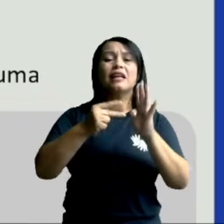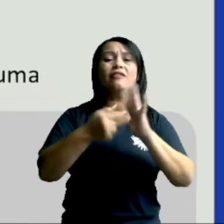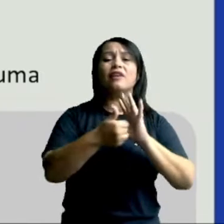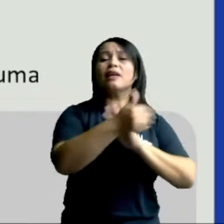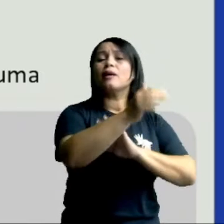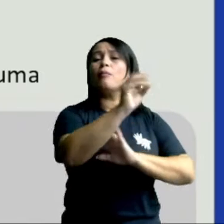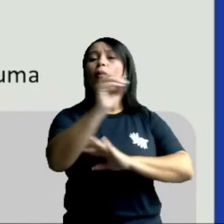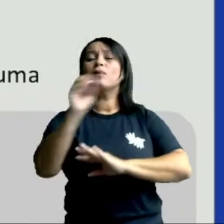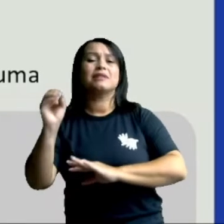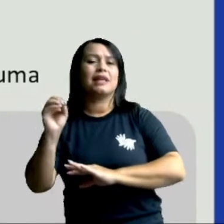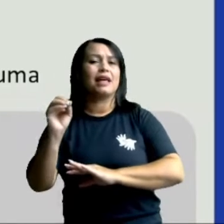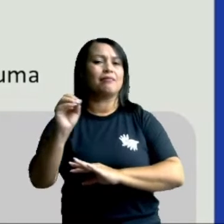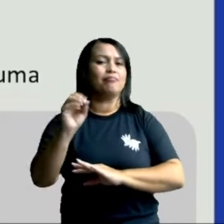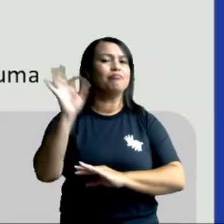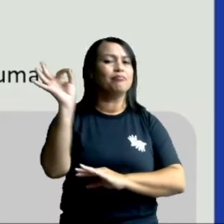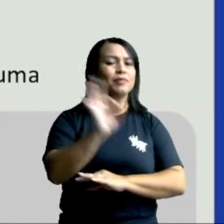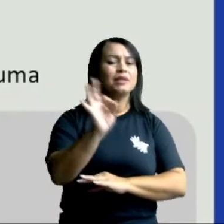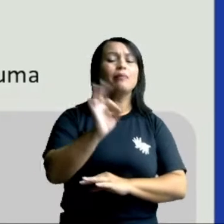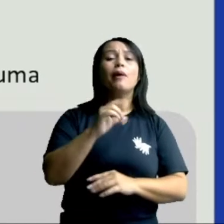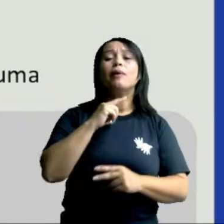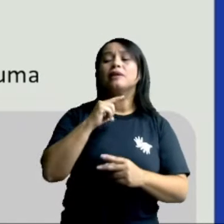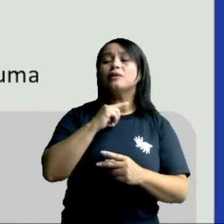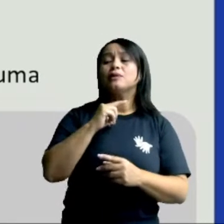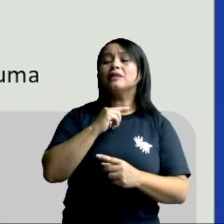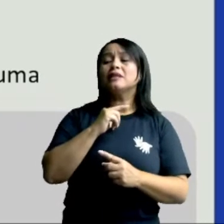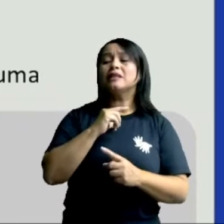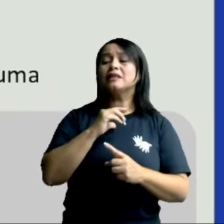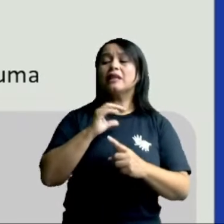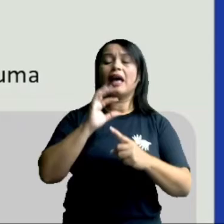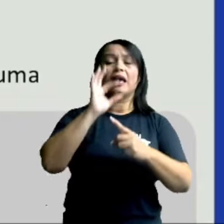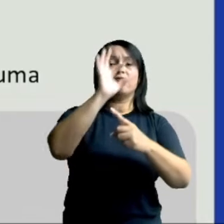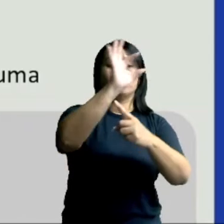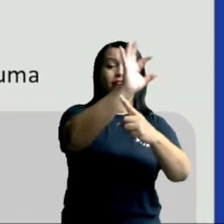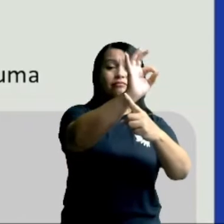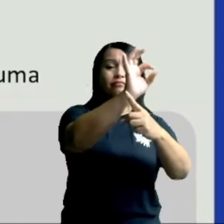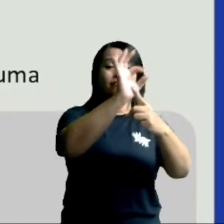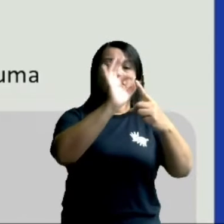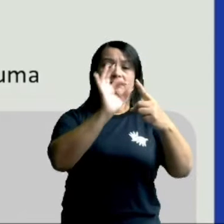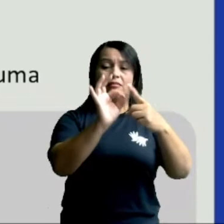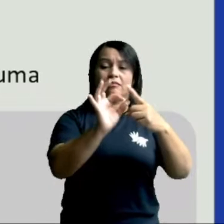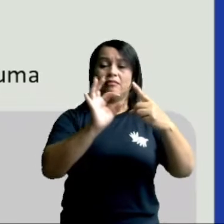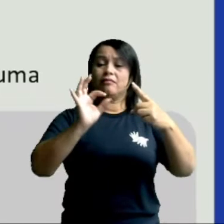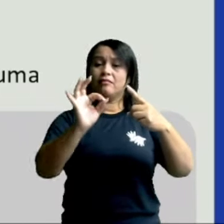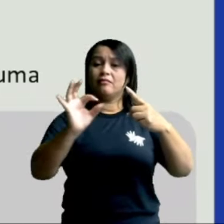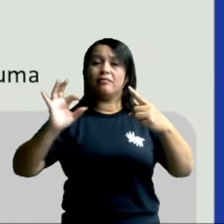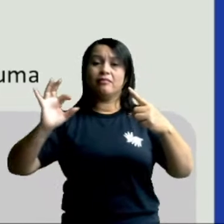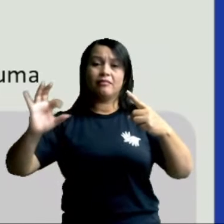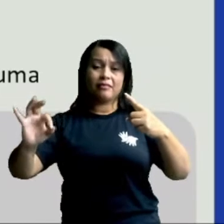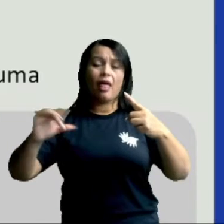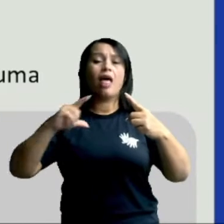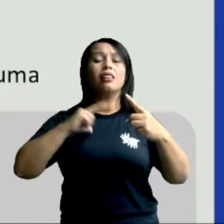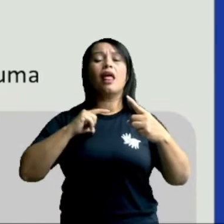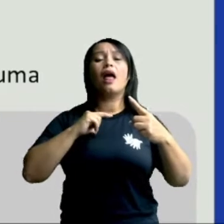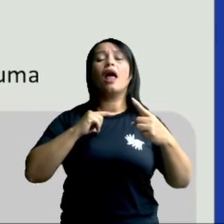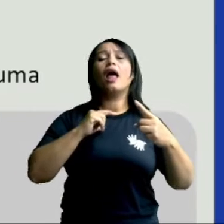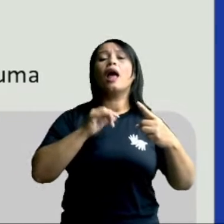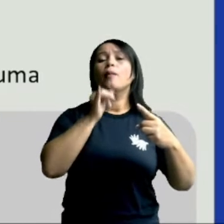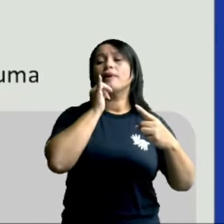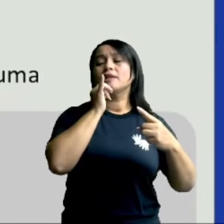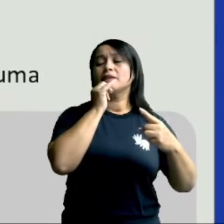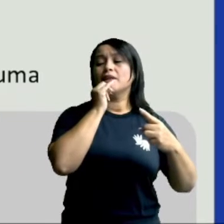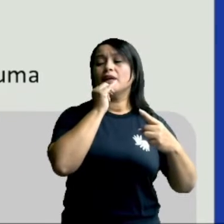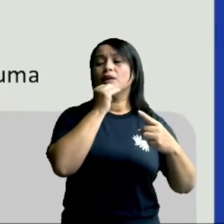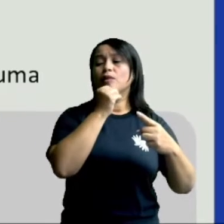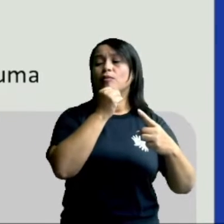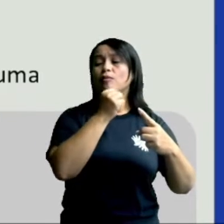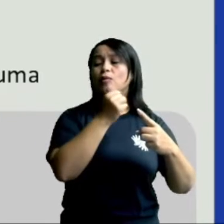porcentagem. E quando a gente tem essas 2 bolinhas isoladas embaixo, isso quer dizer que tem 3 zeros no final, né, de contas, a gente vai ter